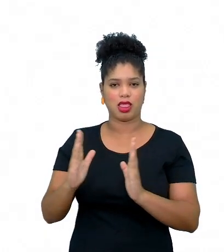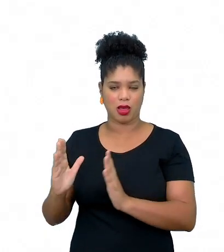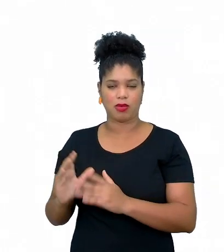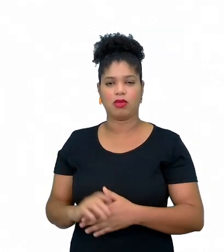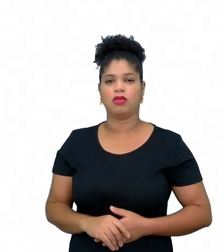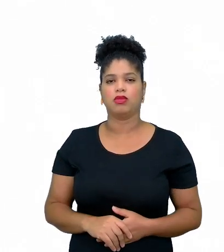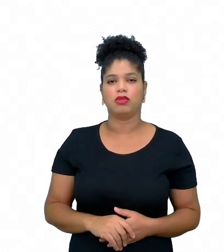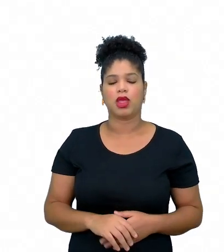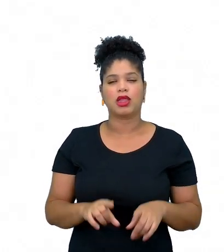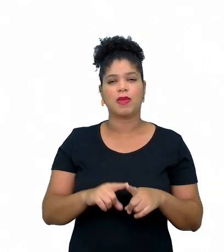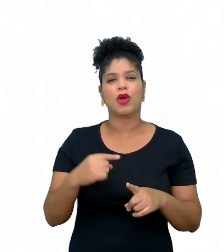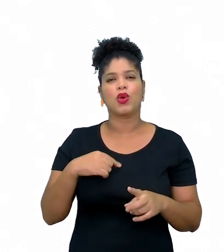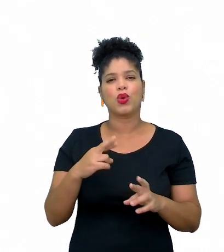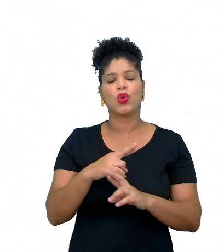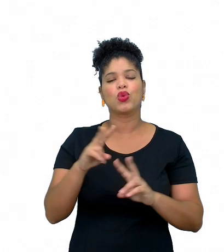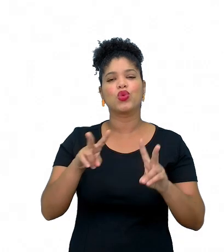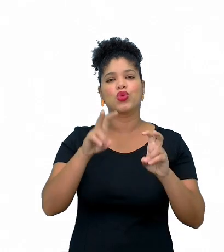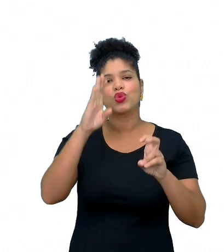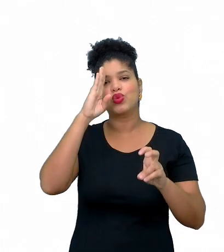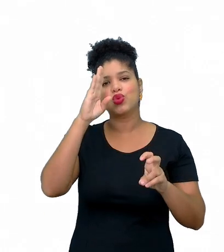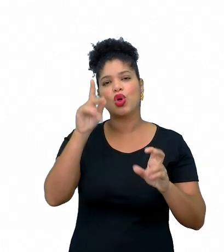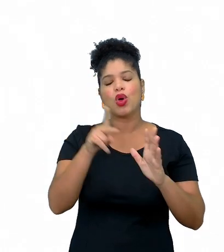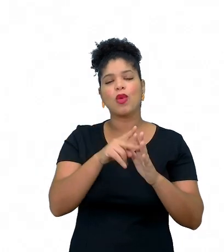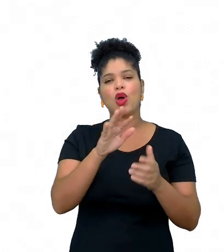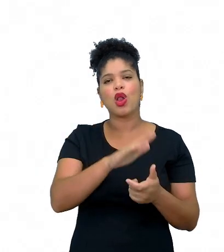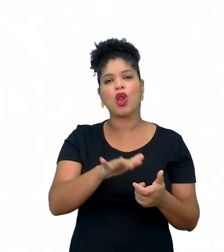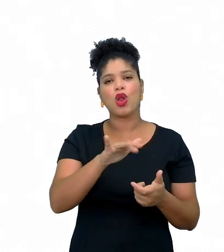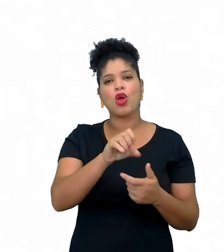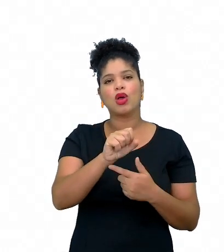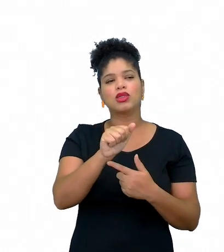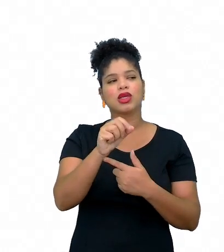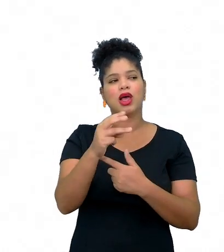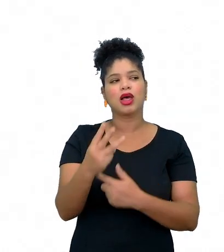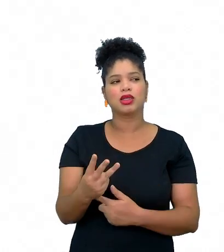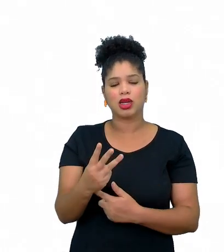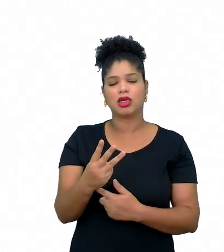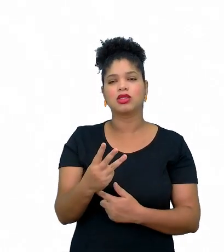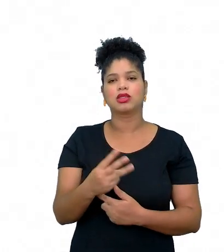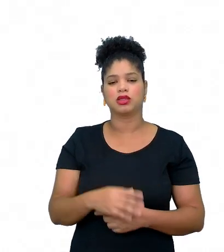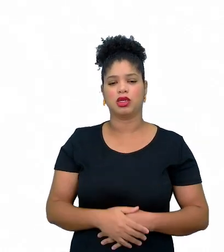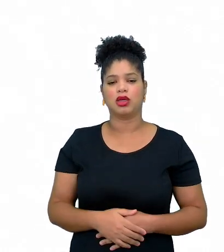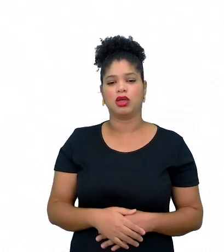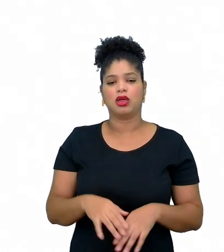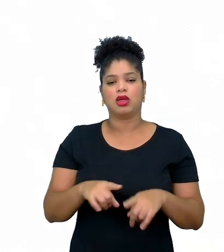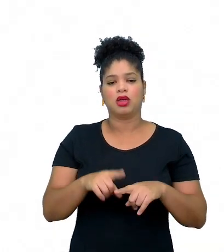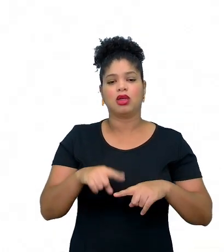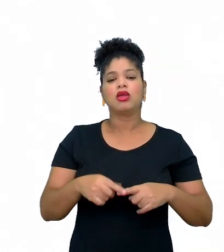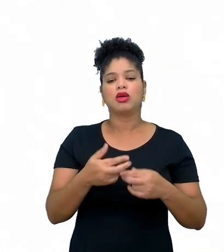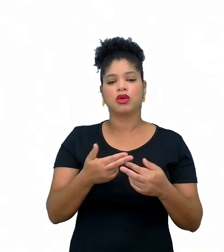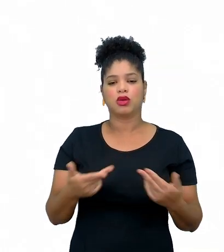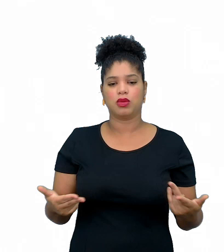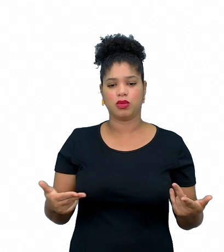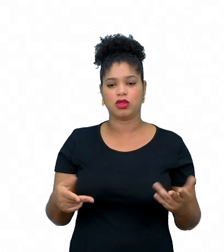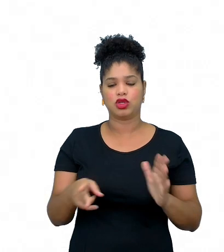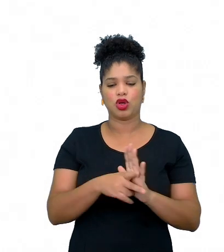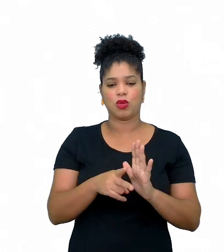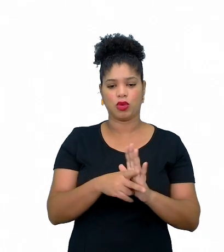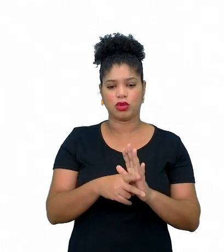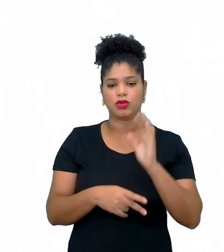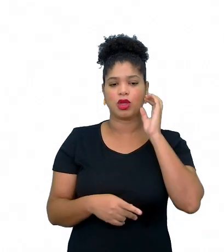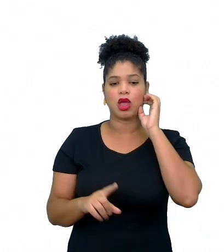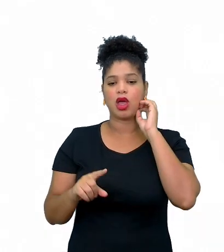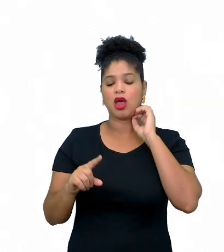relacionamos o tema central do letramento com as atividades da SA3, do material do Aprender Sempre, e aí, por fim,